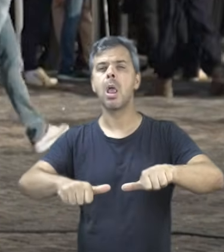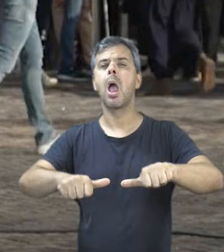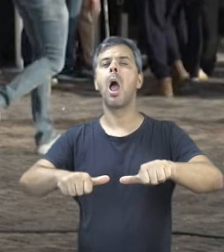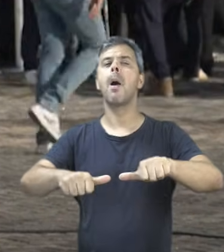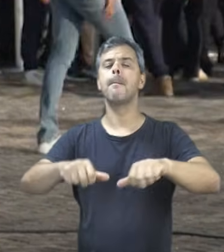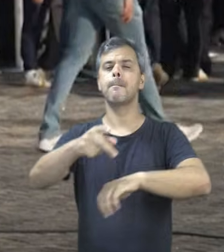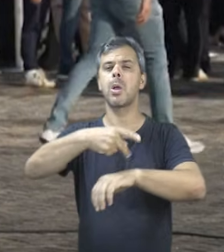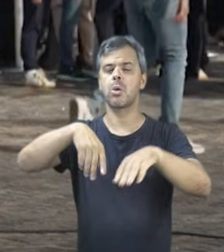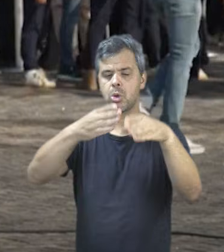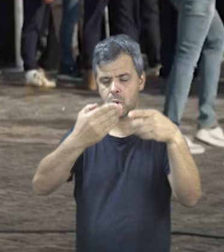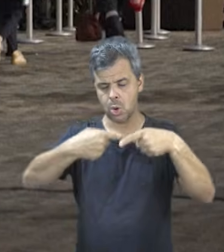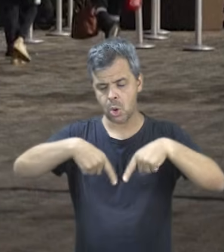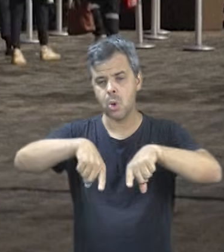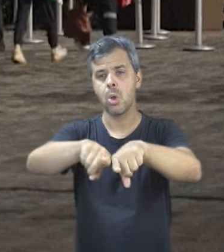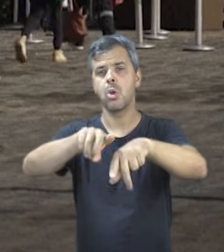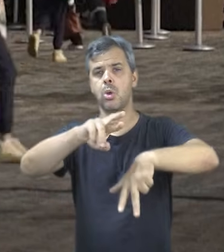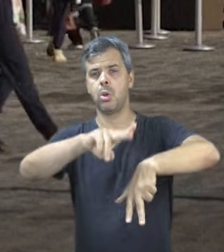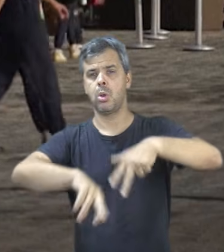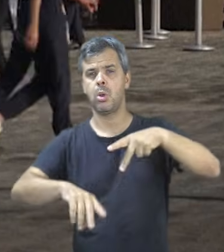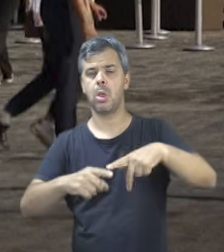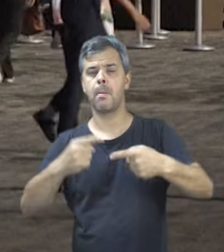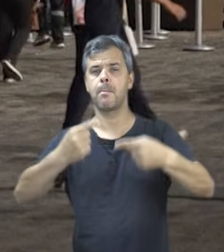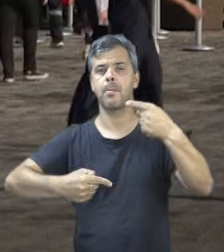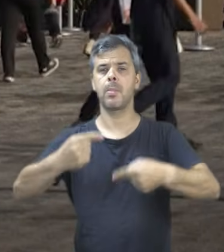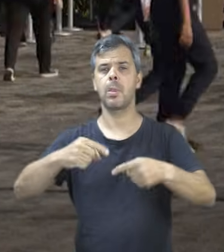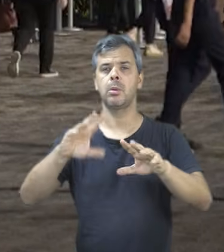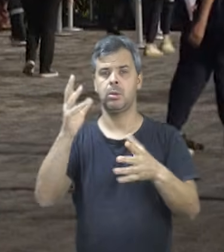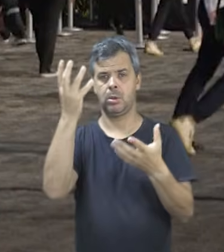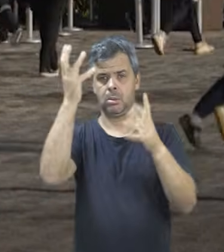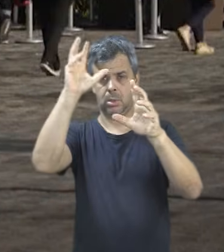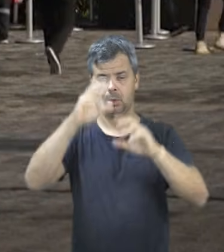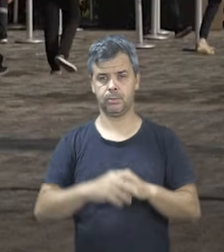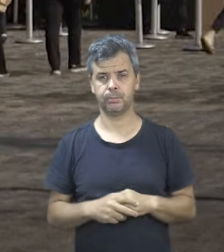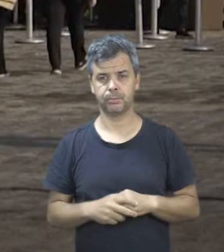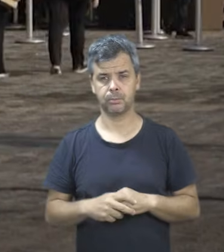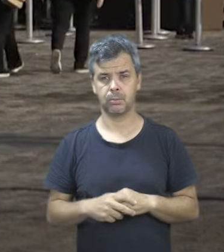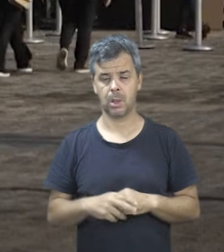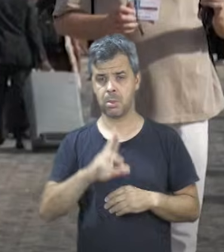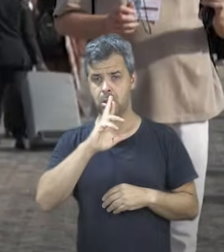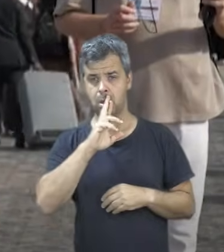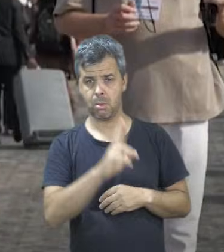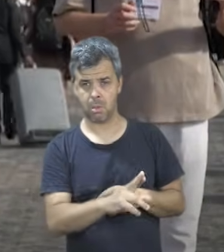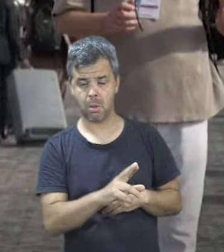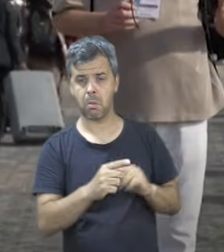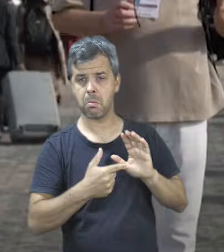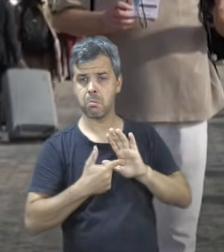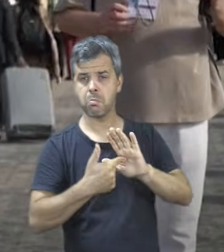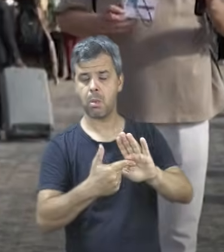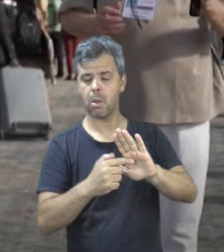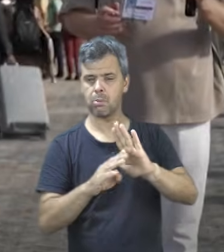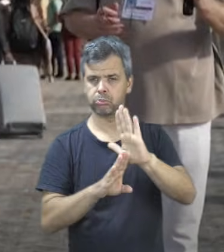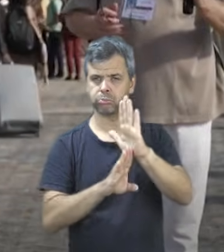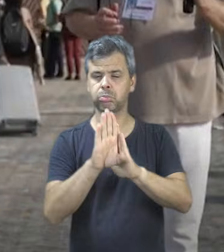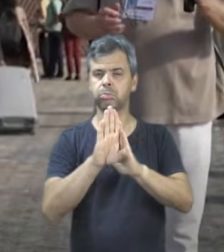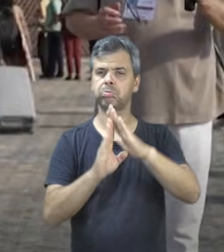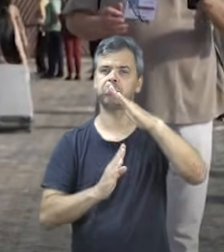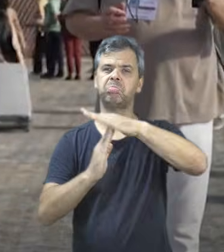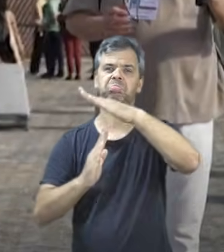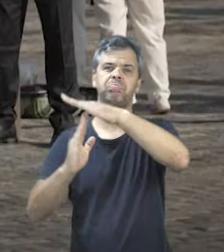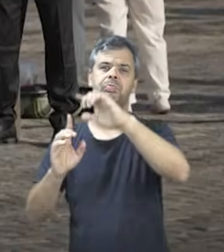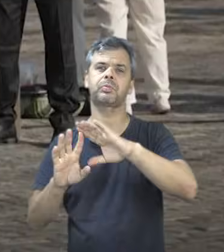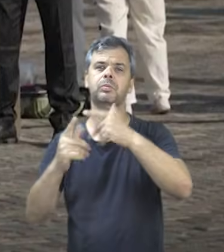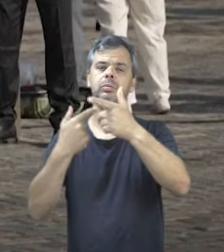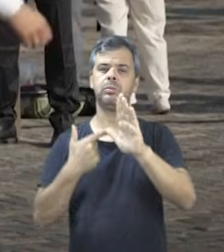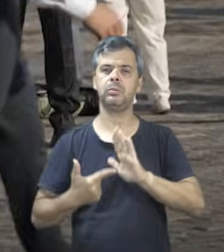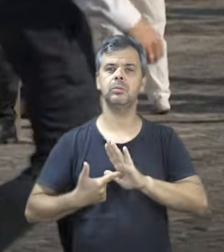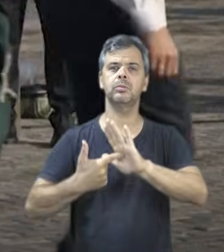incluem a igualdade de gênero em suas políticas climáticas. Os primeiros resultados mostram avanços limitados e